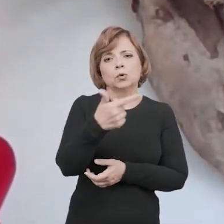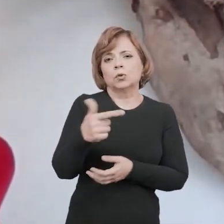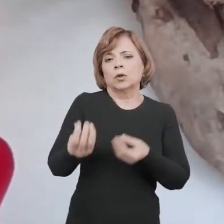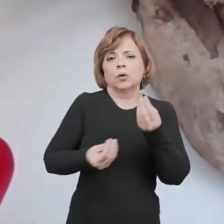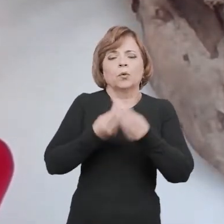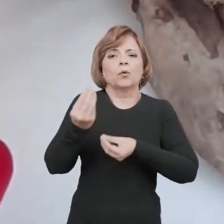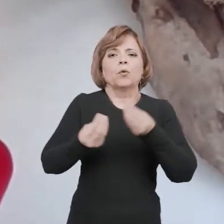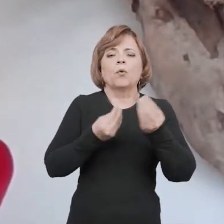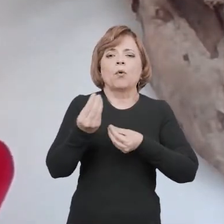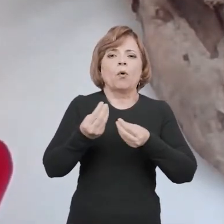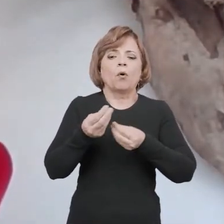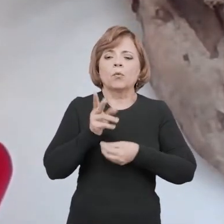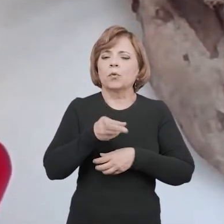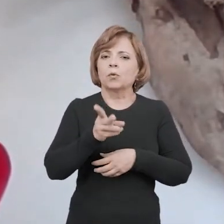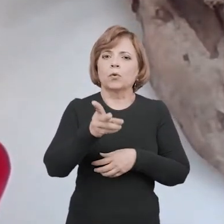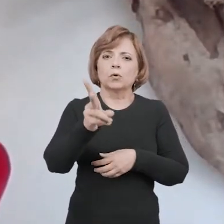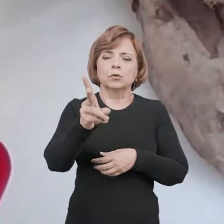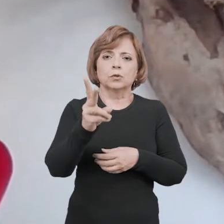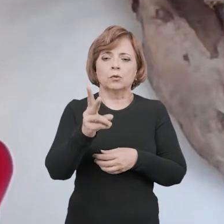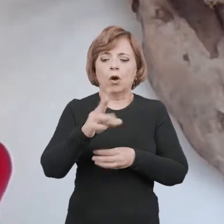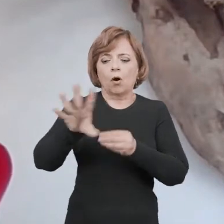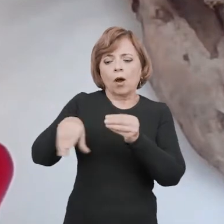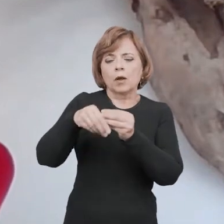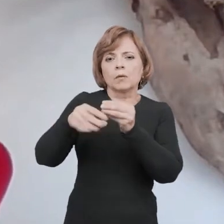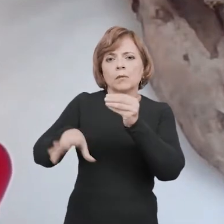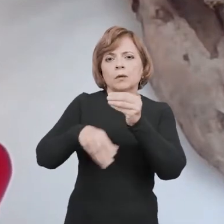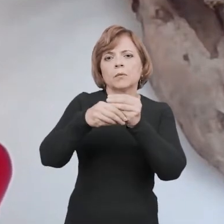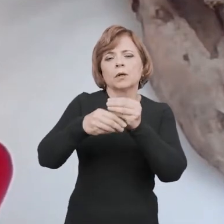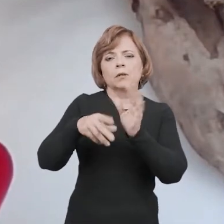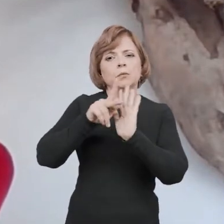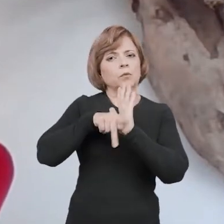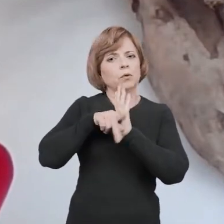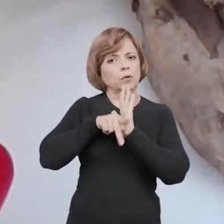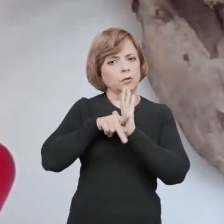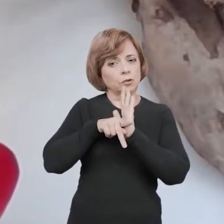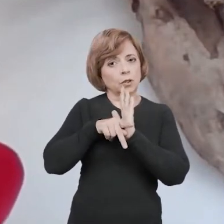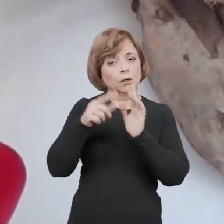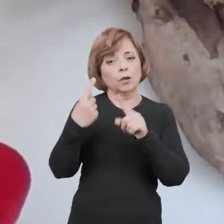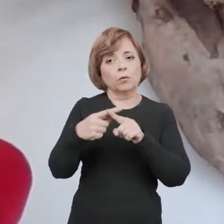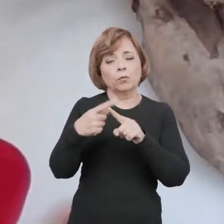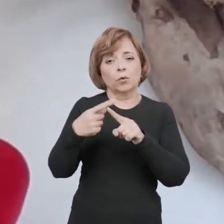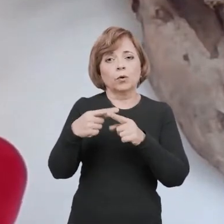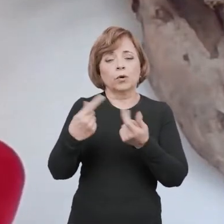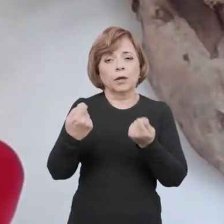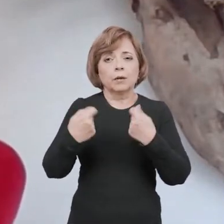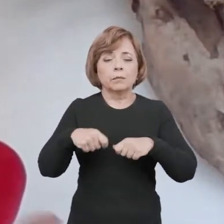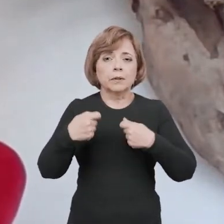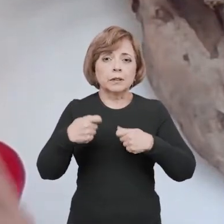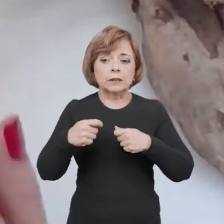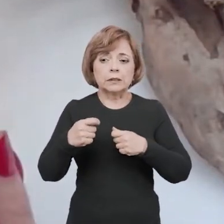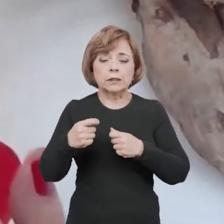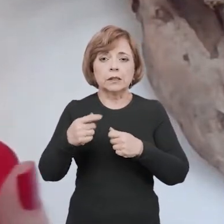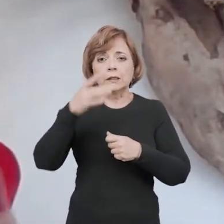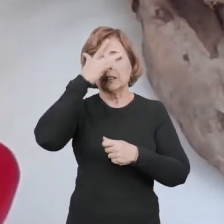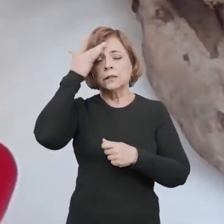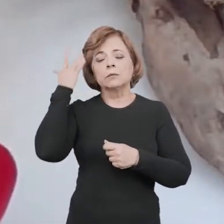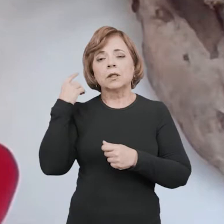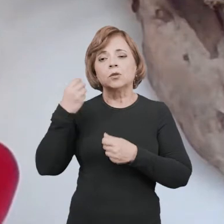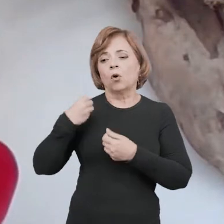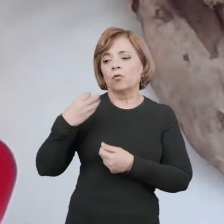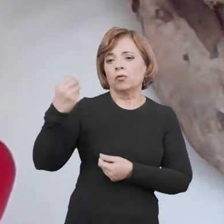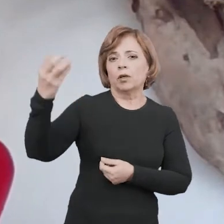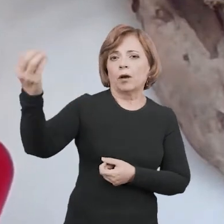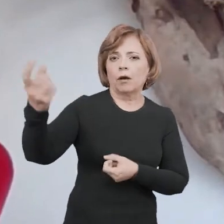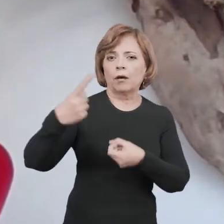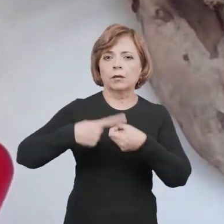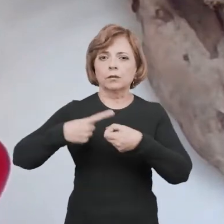não tínhamos condições de levar adiante a implementação desse projeto, porque demandaria um deslocamento,